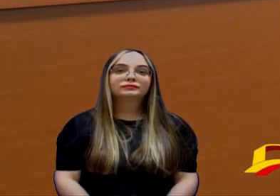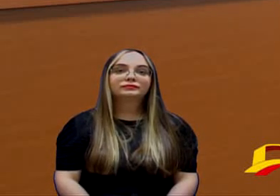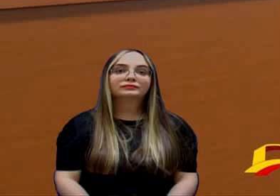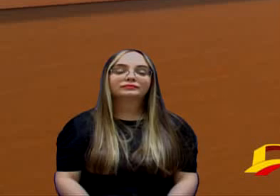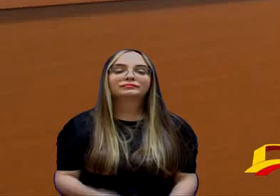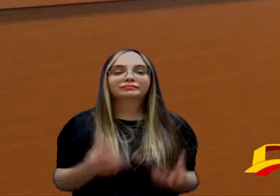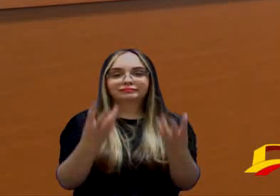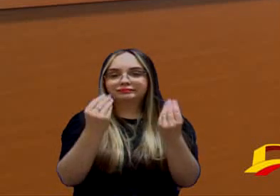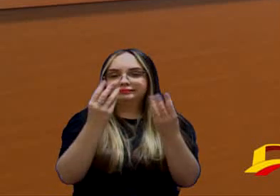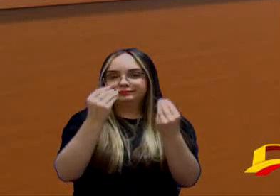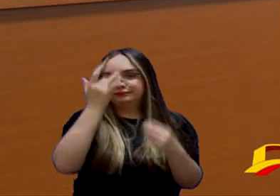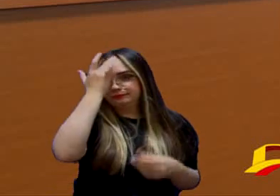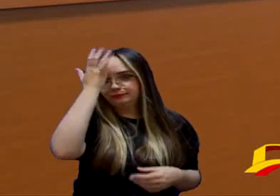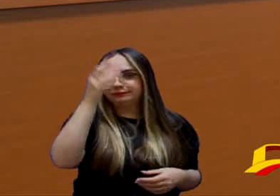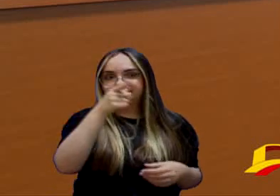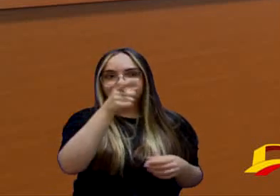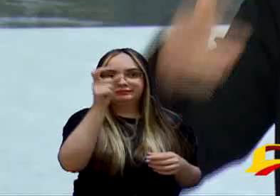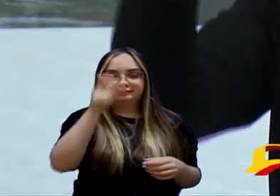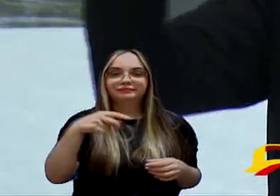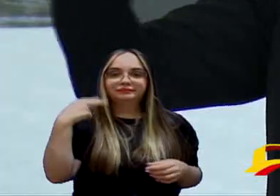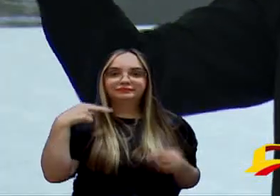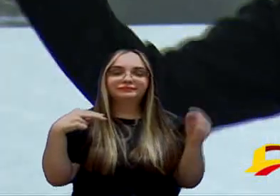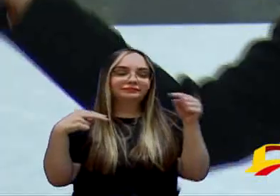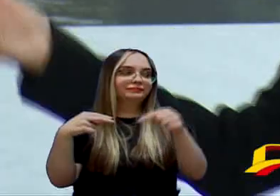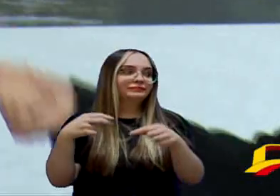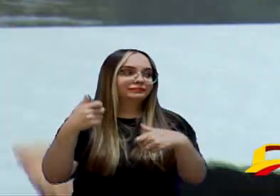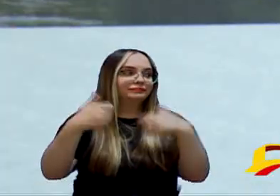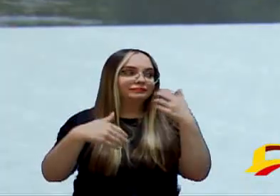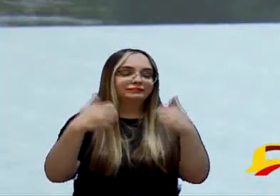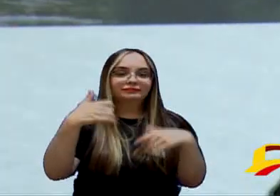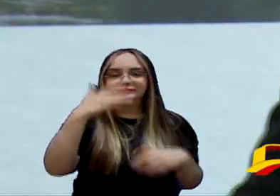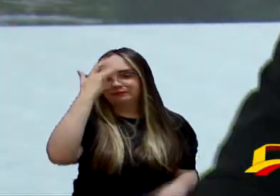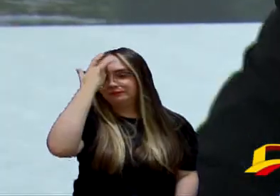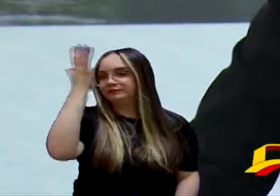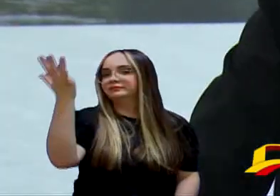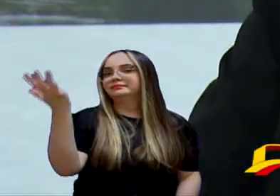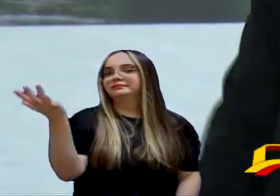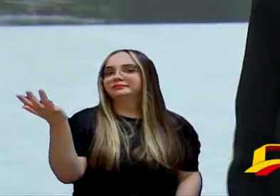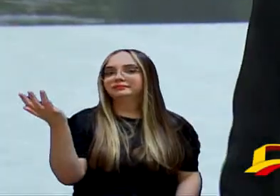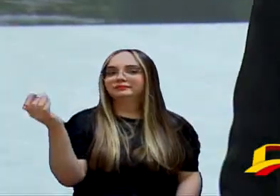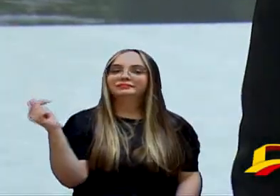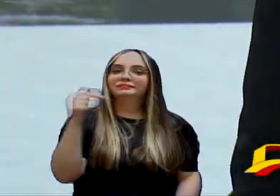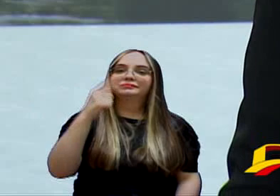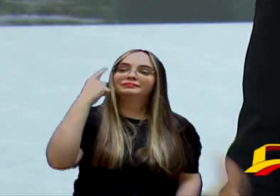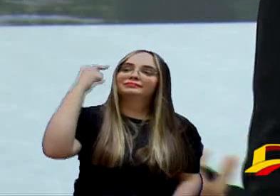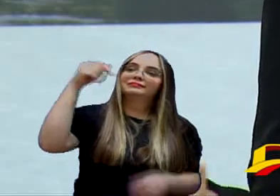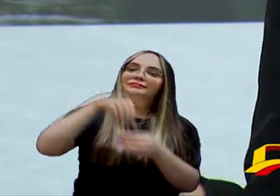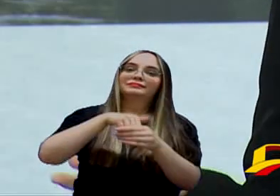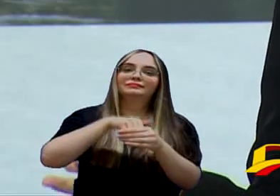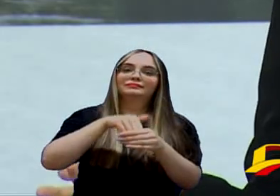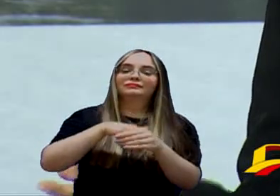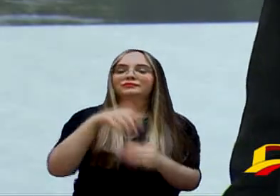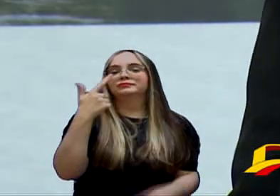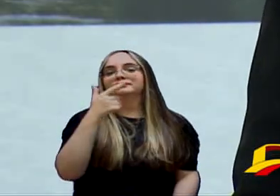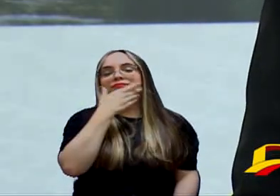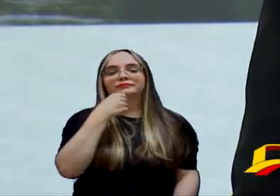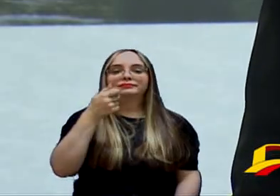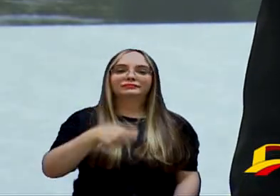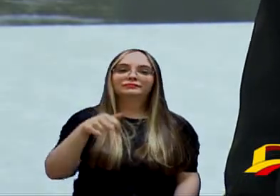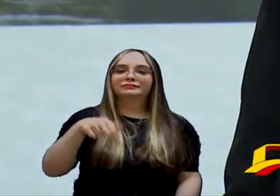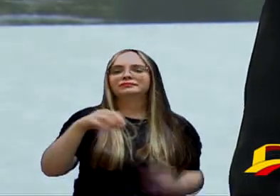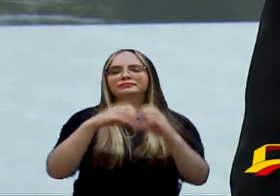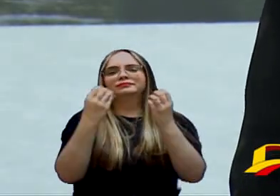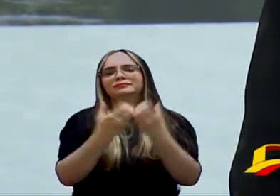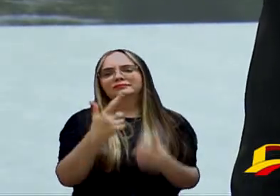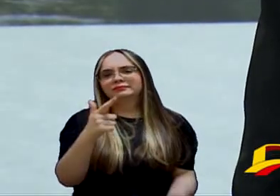é muito fácil né o vereador vir aqui enquanto parlamentar eleito dizer que não tem machismo nessa casa